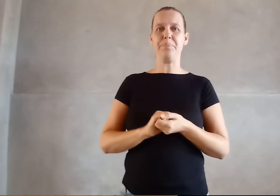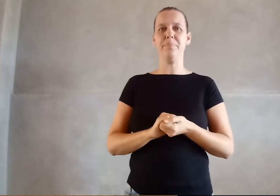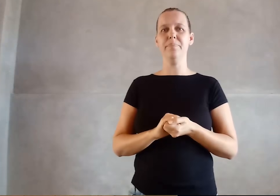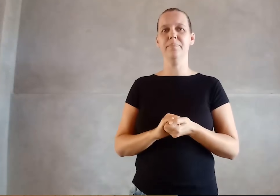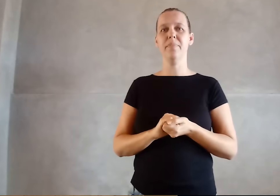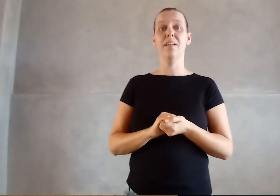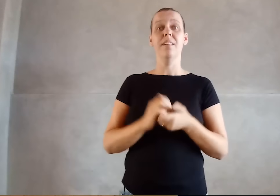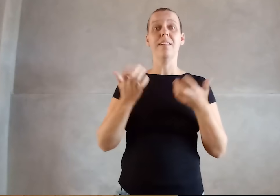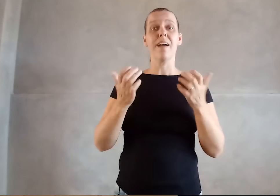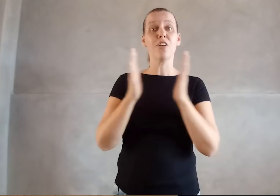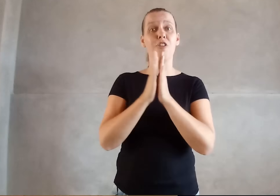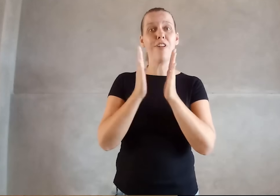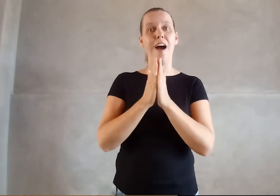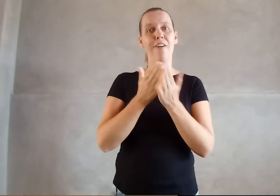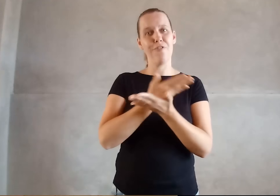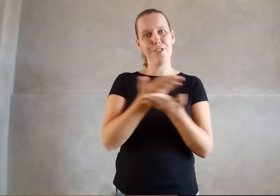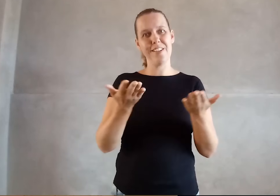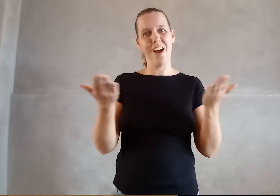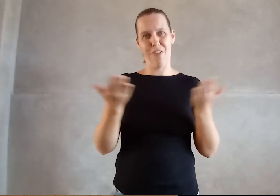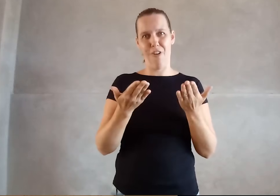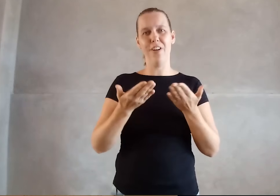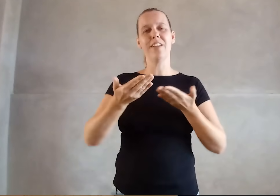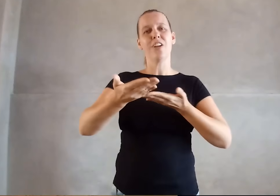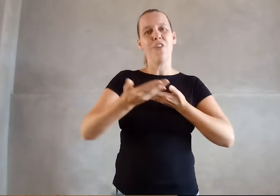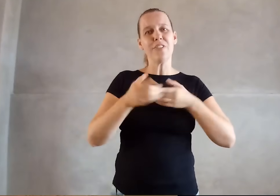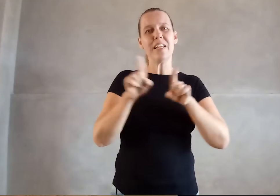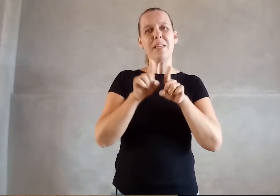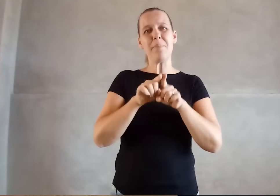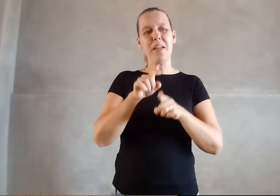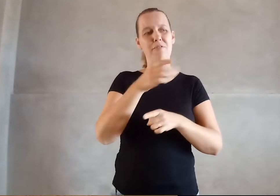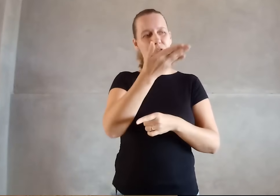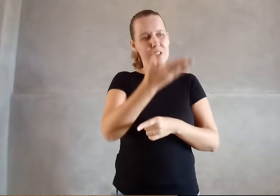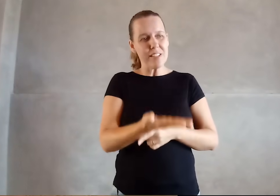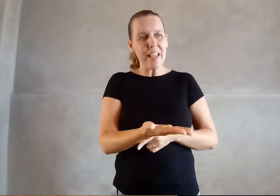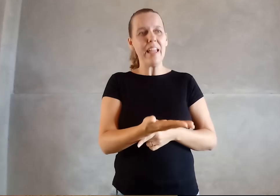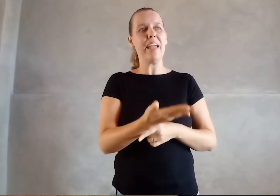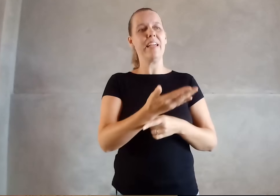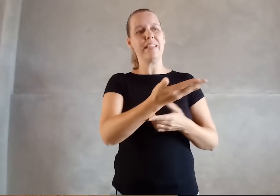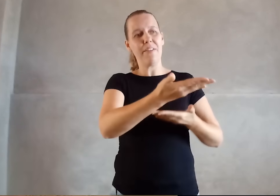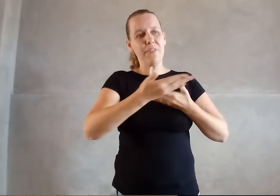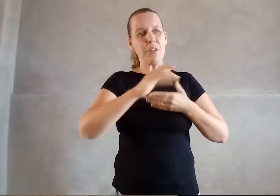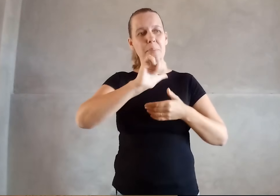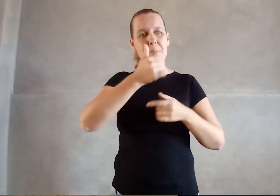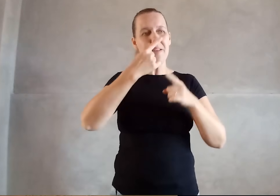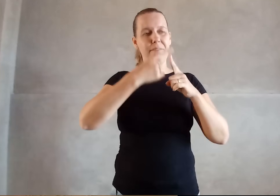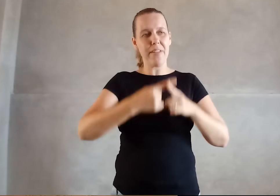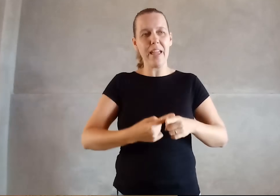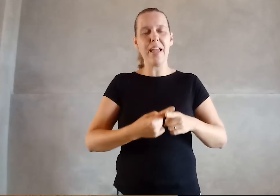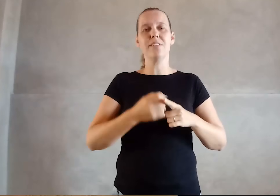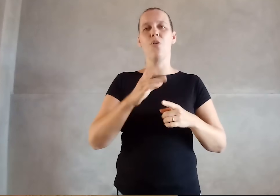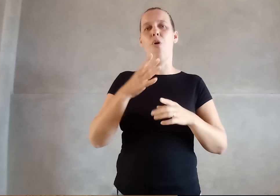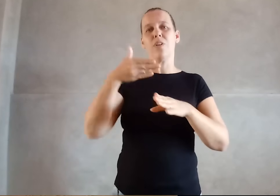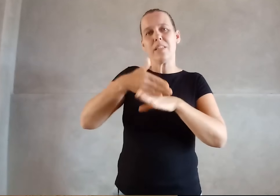ou que está vindo, conhecendo a Deus, a palavra de Deus, através desses devocionais. Eu quero te convidar a colocar a sua fé em